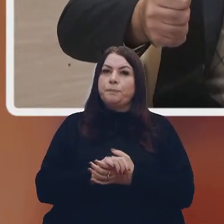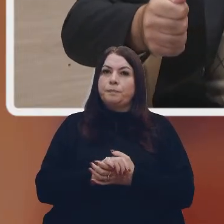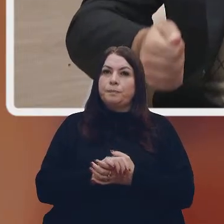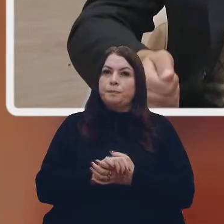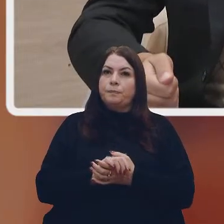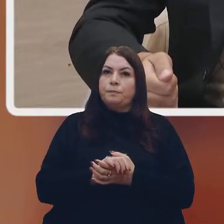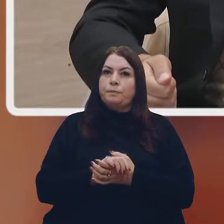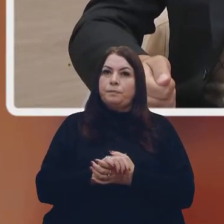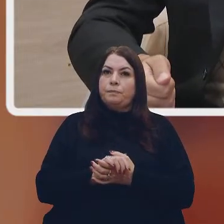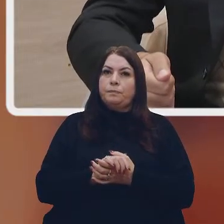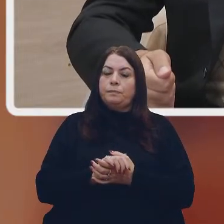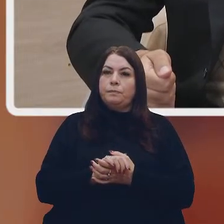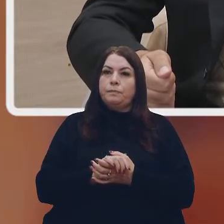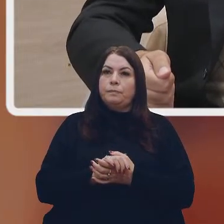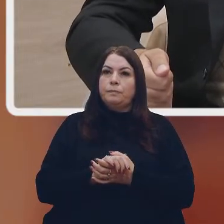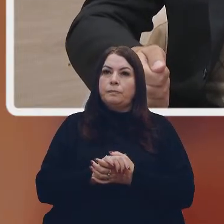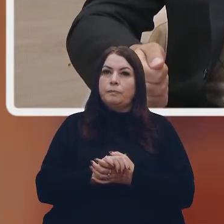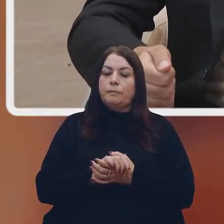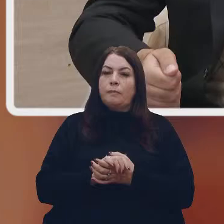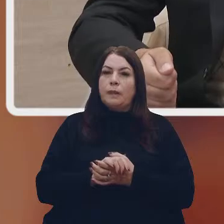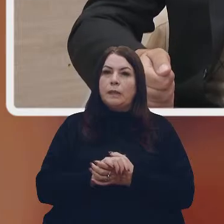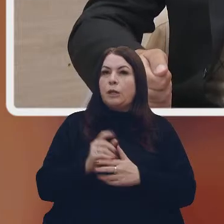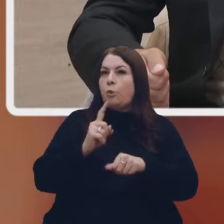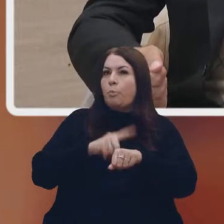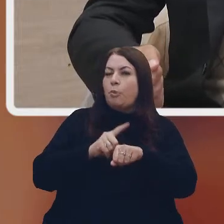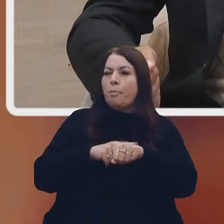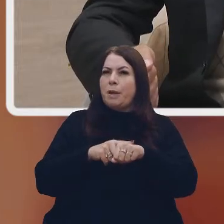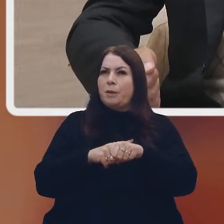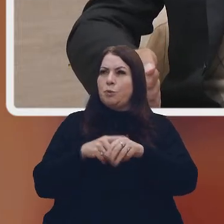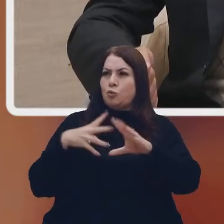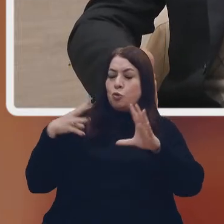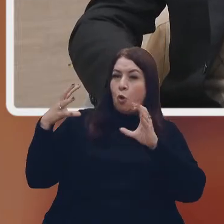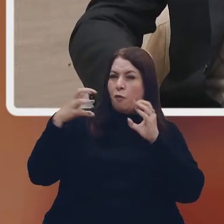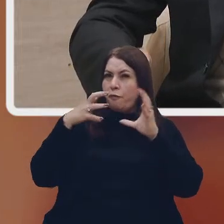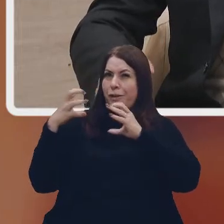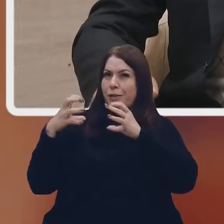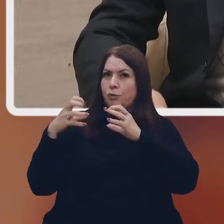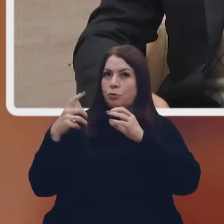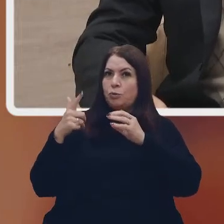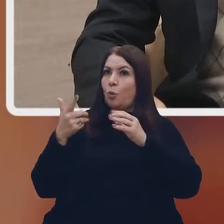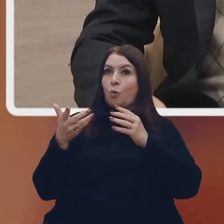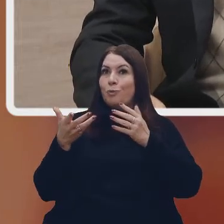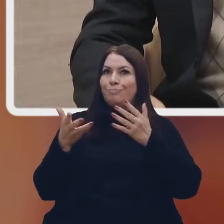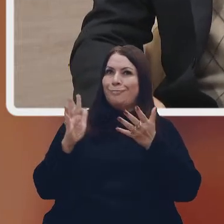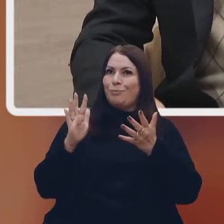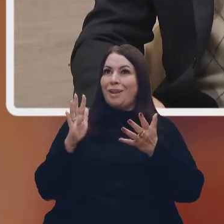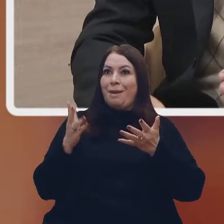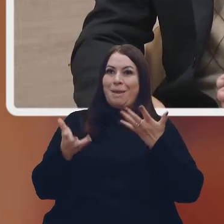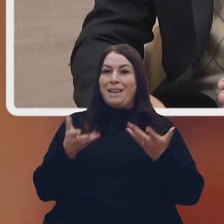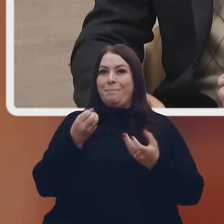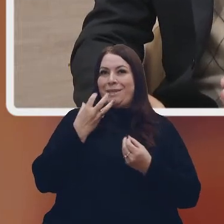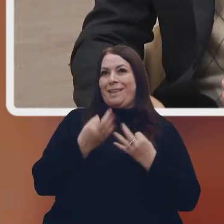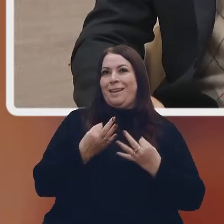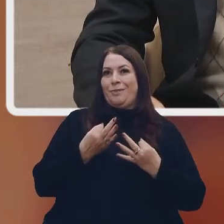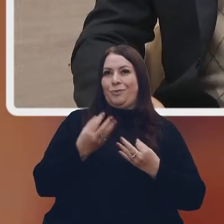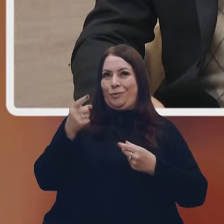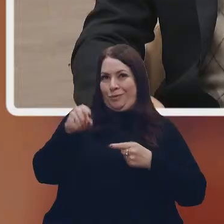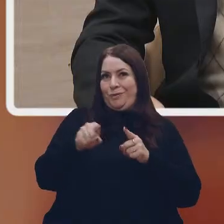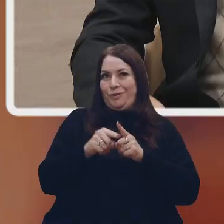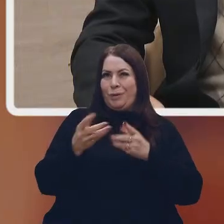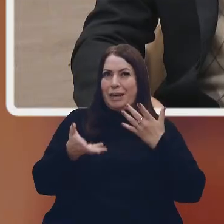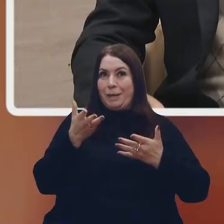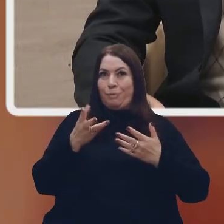colocadas num momento de conflito ou de desequilíbrio. E o livro ele também se presta a